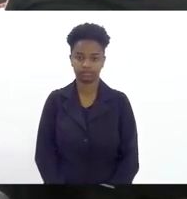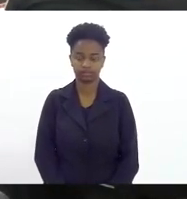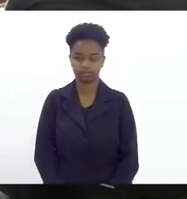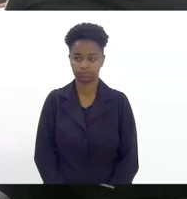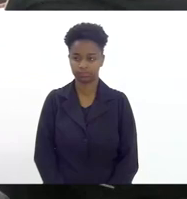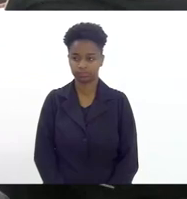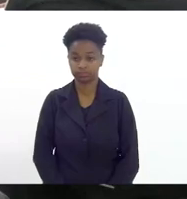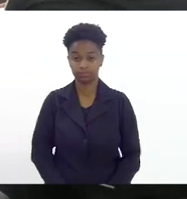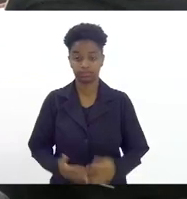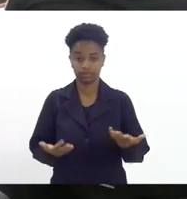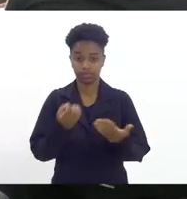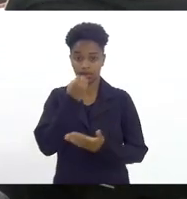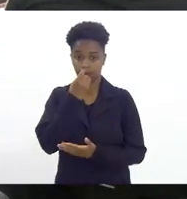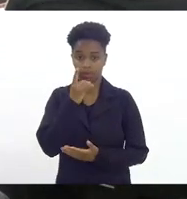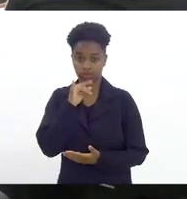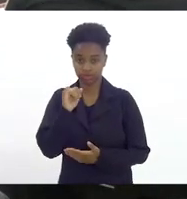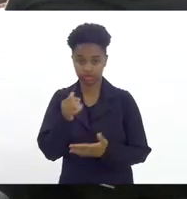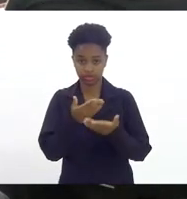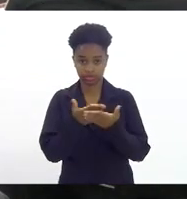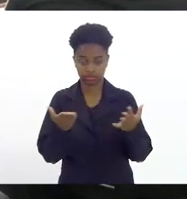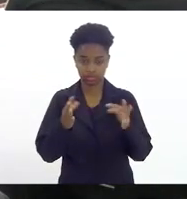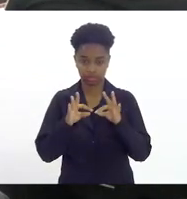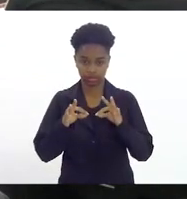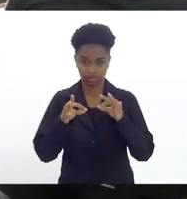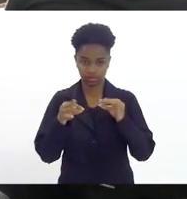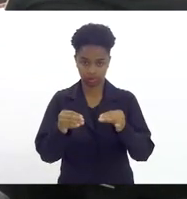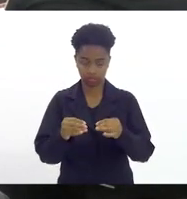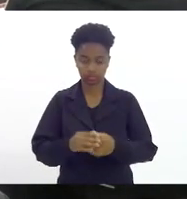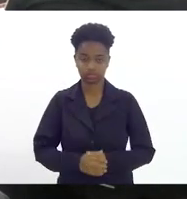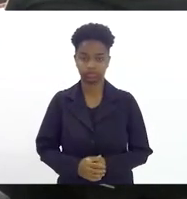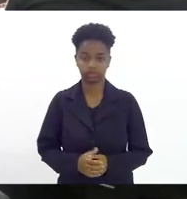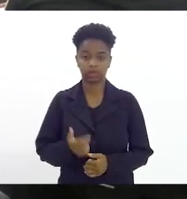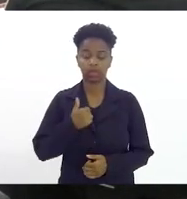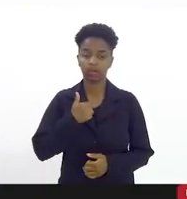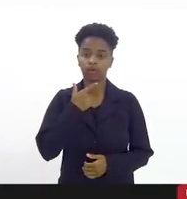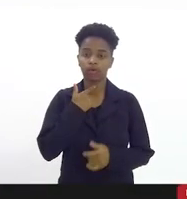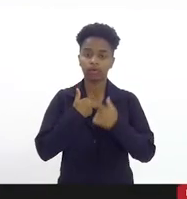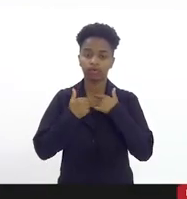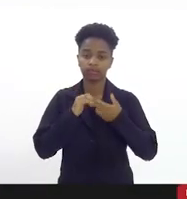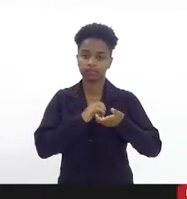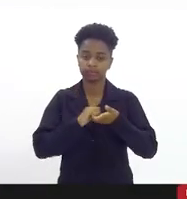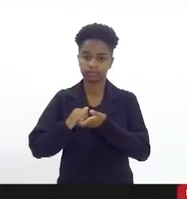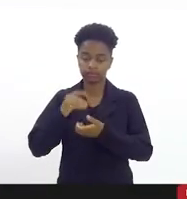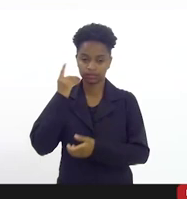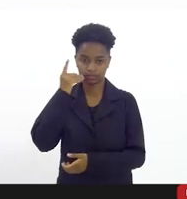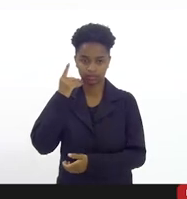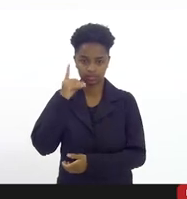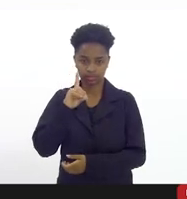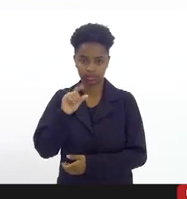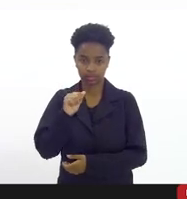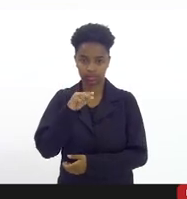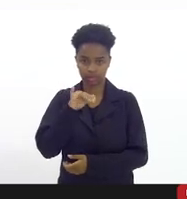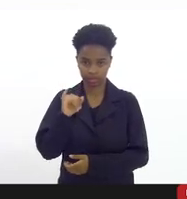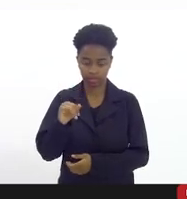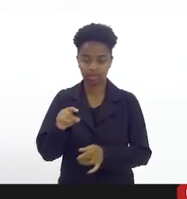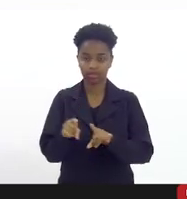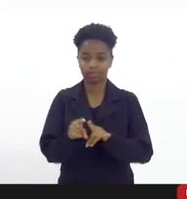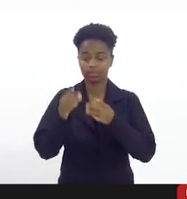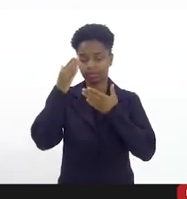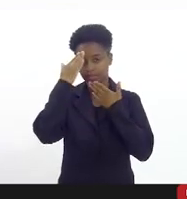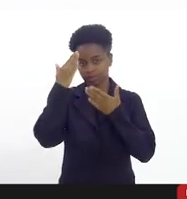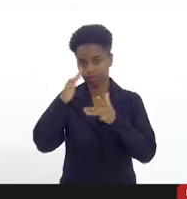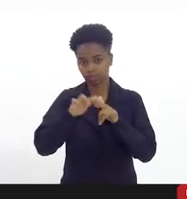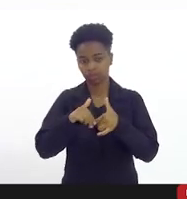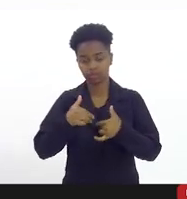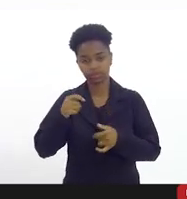Bom dia a todos todos eu quero cumprimentar a deputada danibal agradecer pela